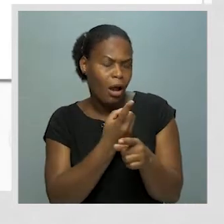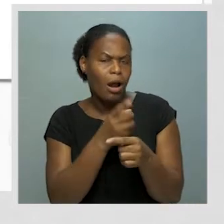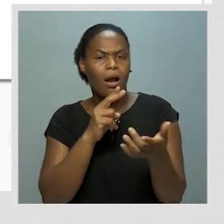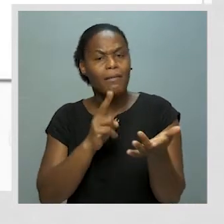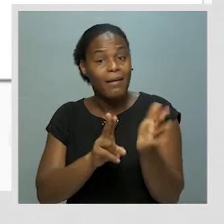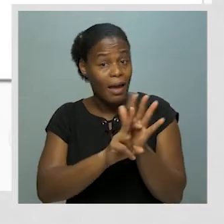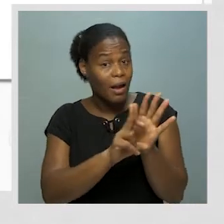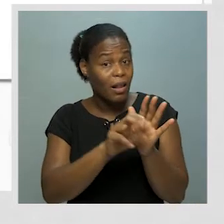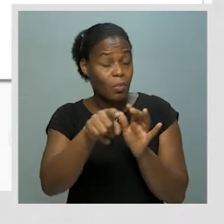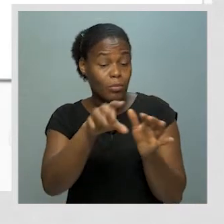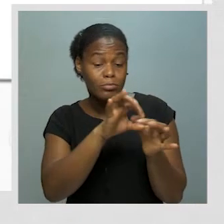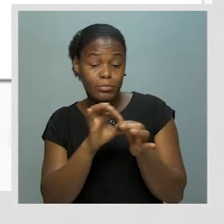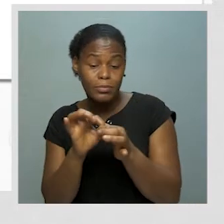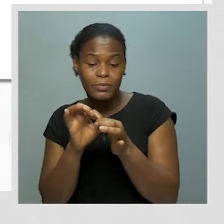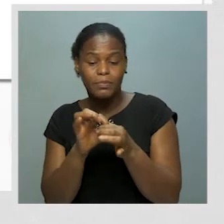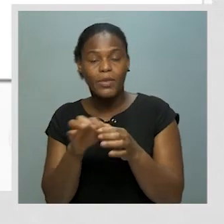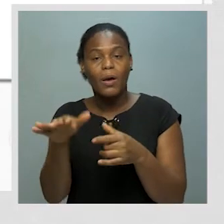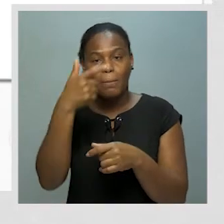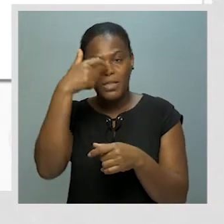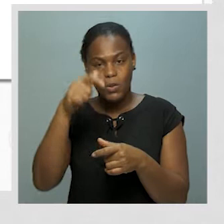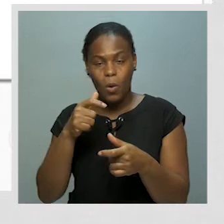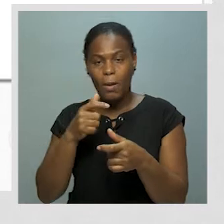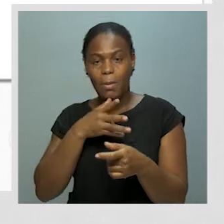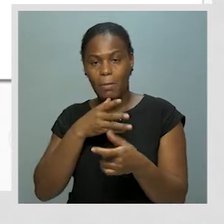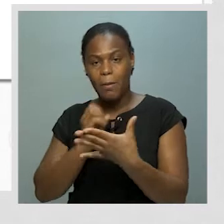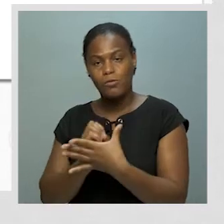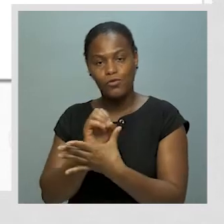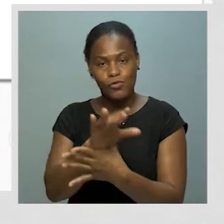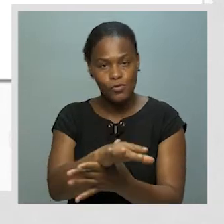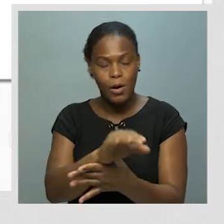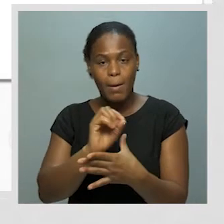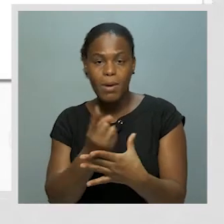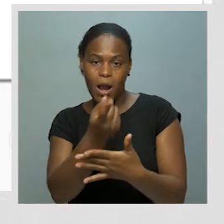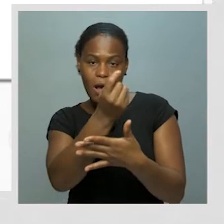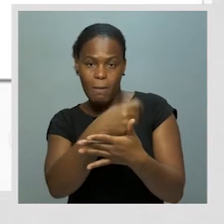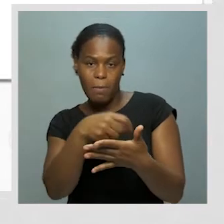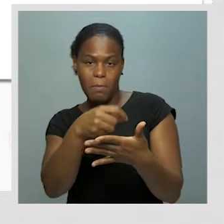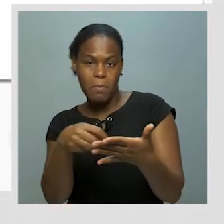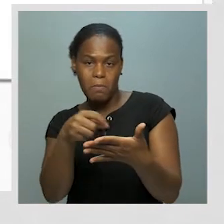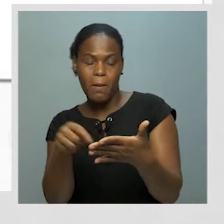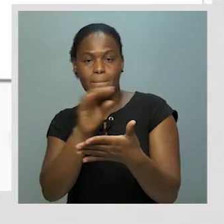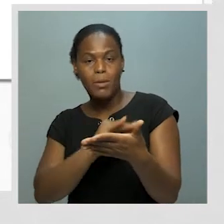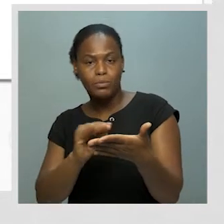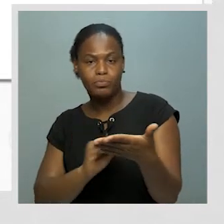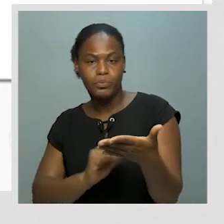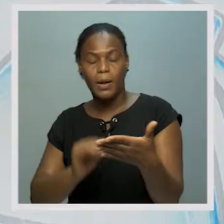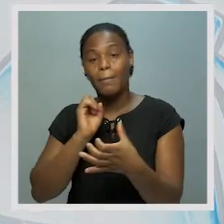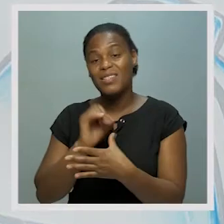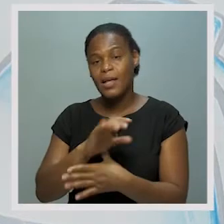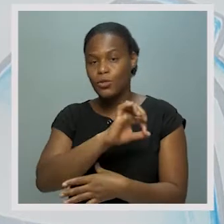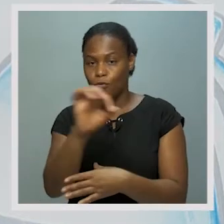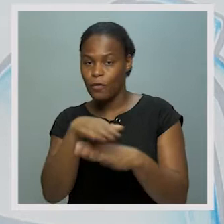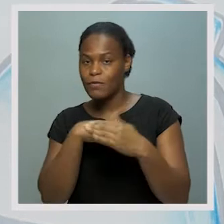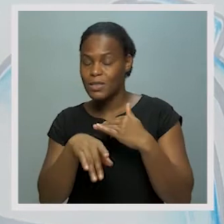de combinação utilizados pelo emissor para redigir a sua mensagem. E